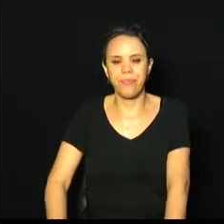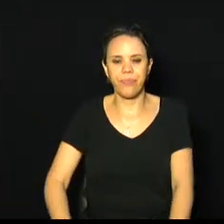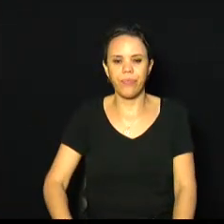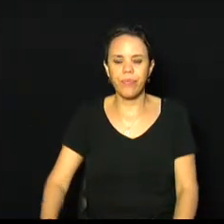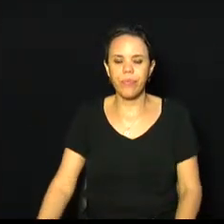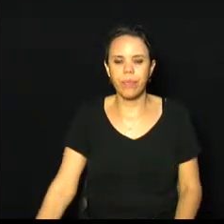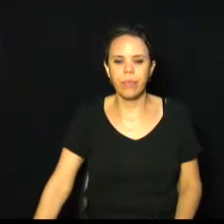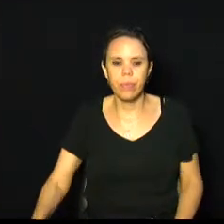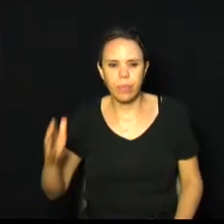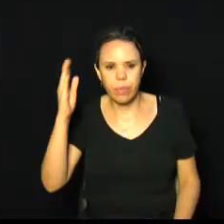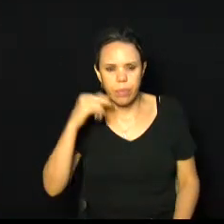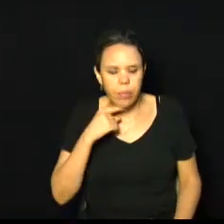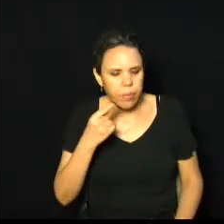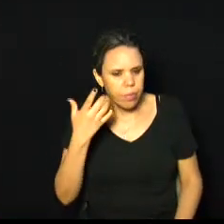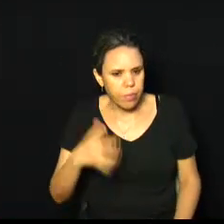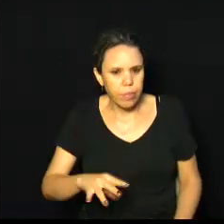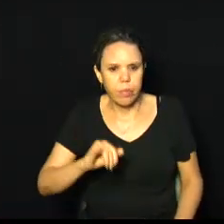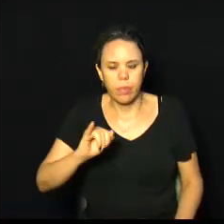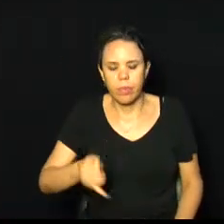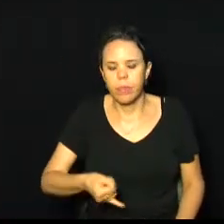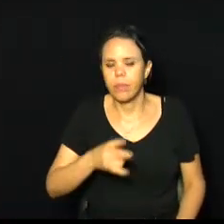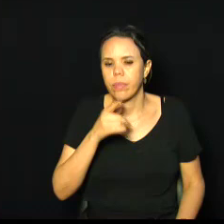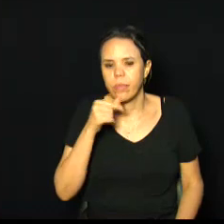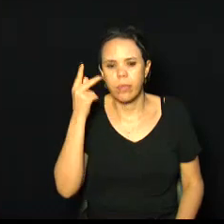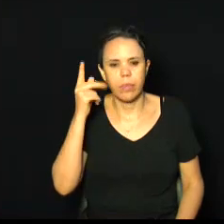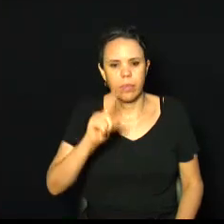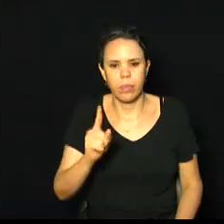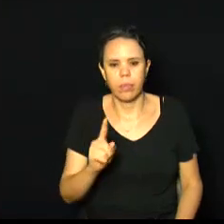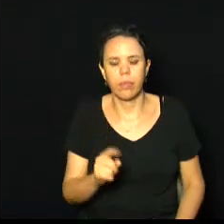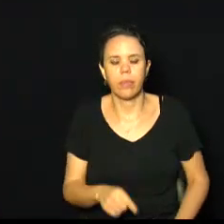Eu sei que ninguém quer arrancar água de São Paulo,